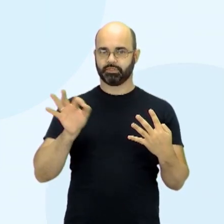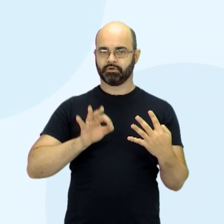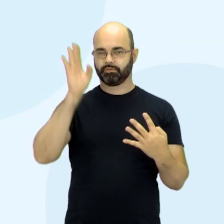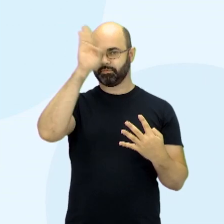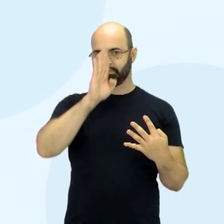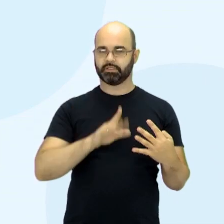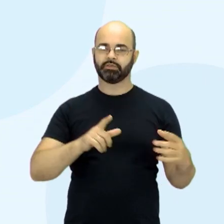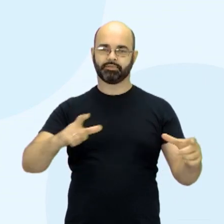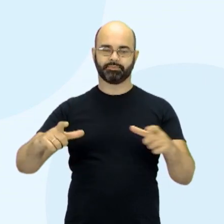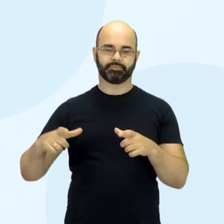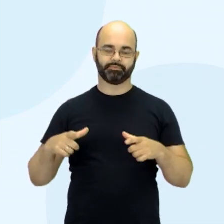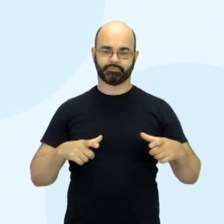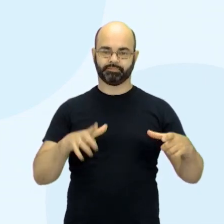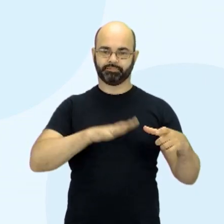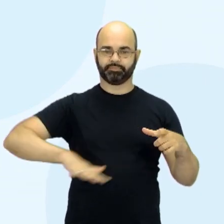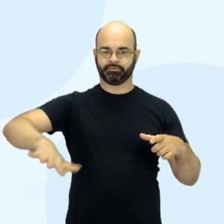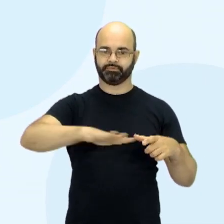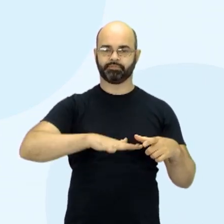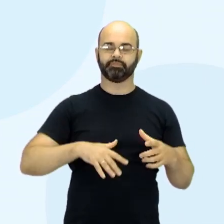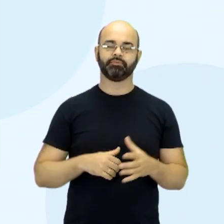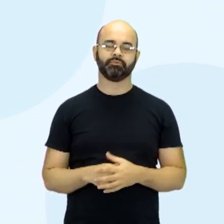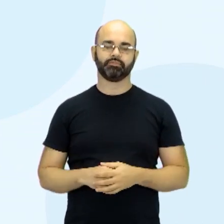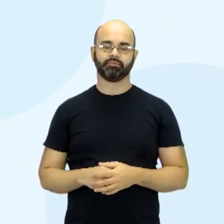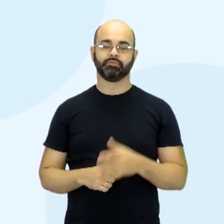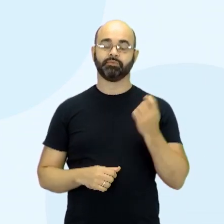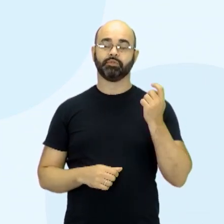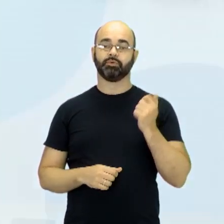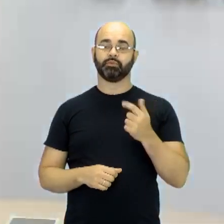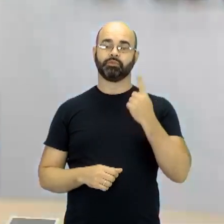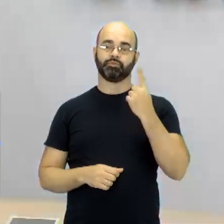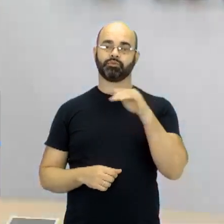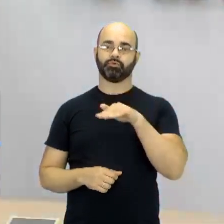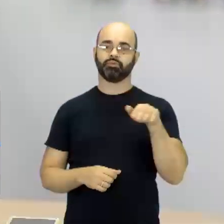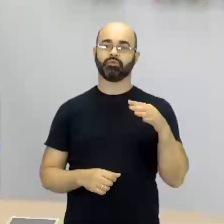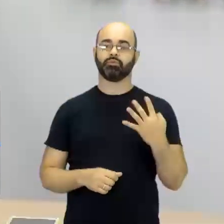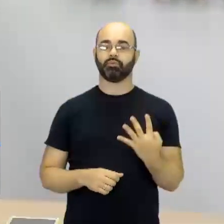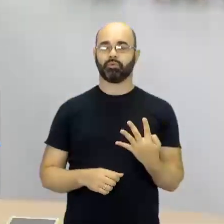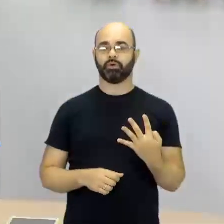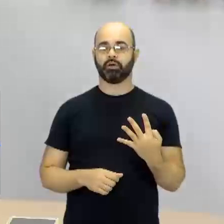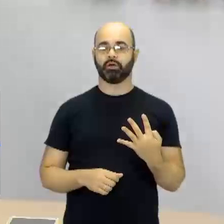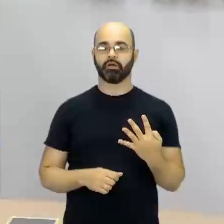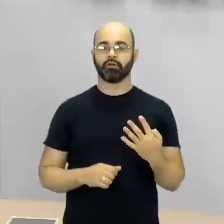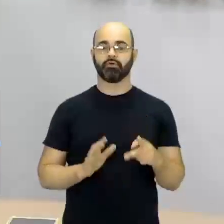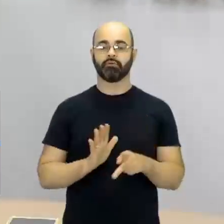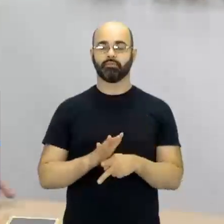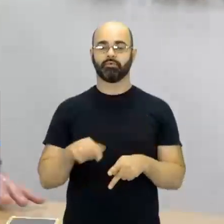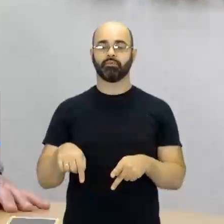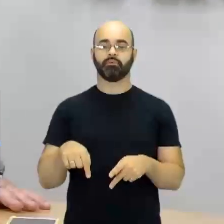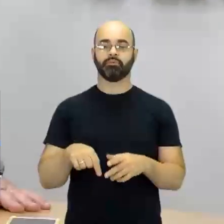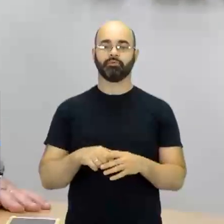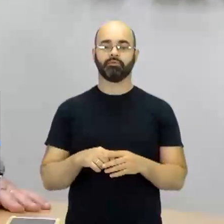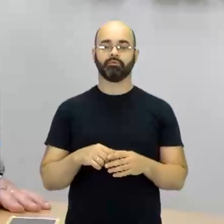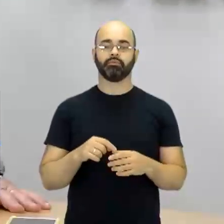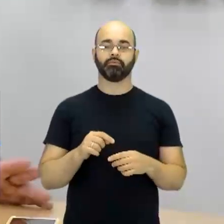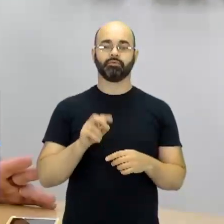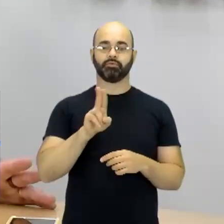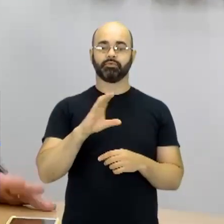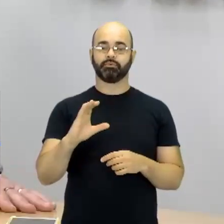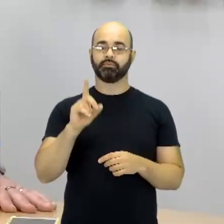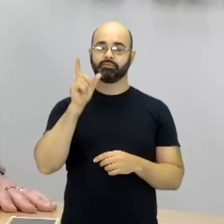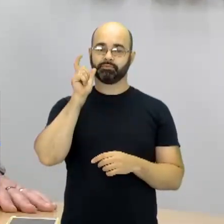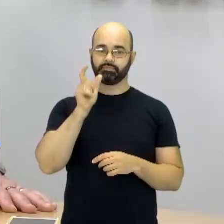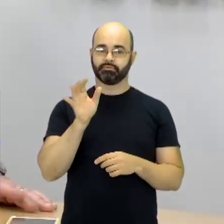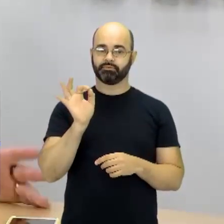23,74% de todo o território nacional. Ou seja, quase um quarto do território nacional é unidade de conservação. Legal isso aí,